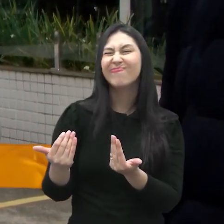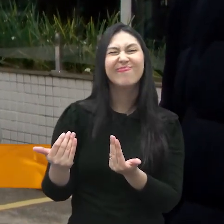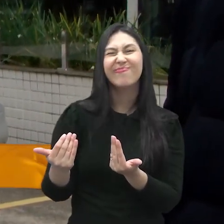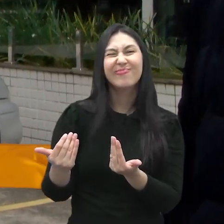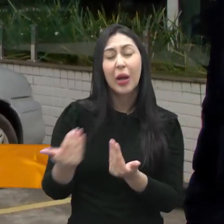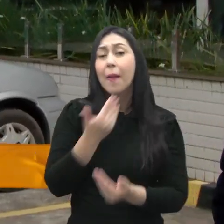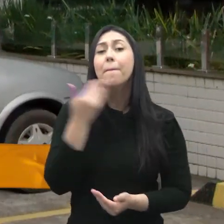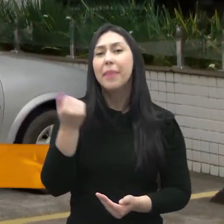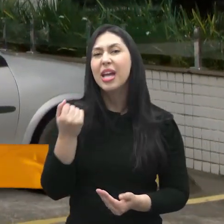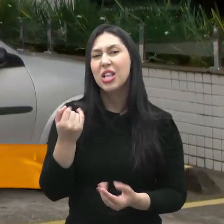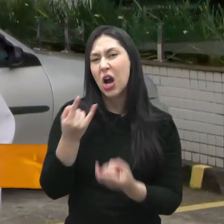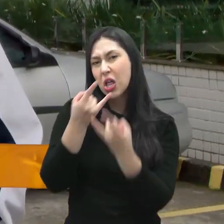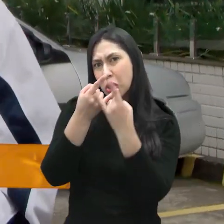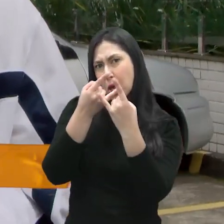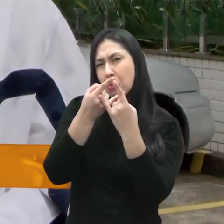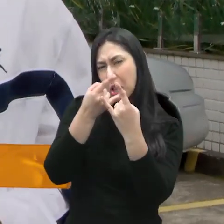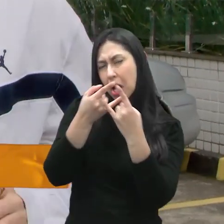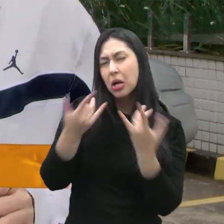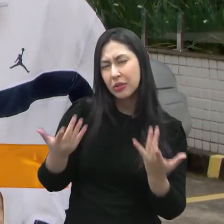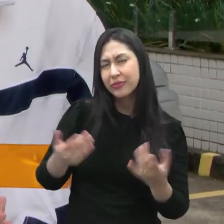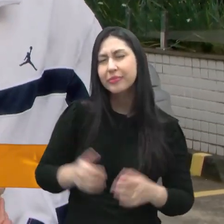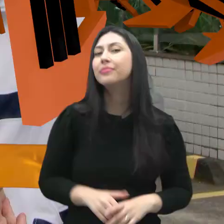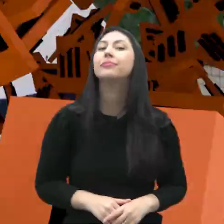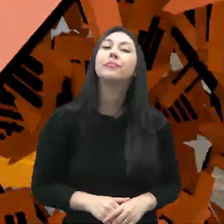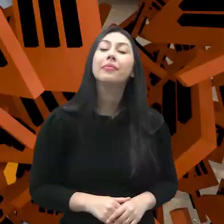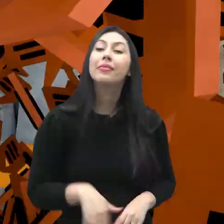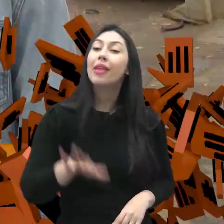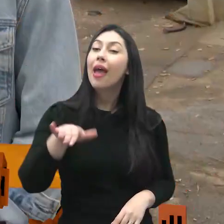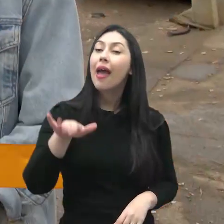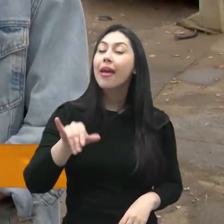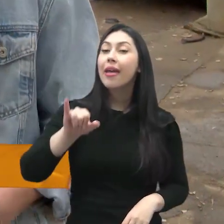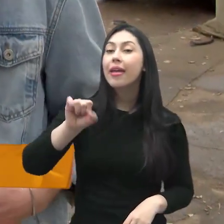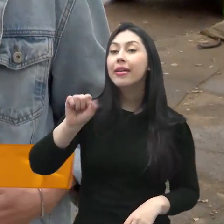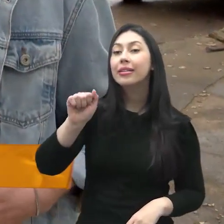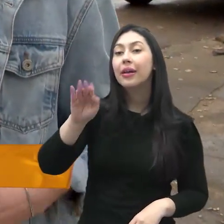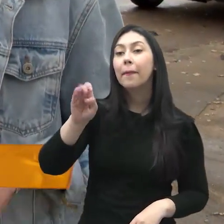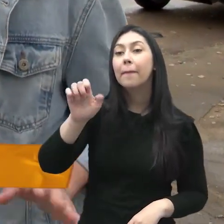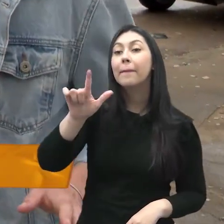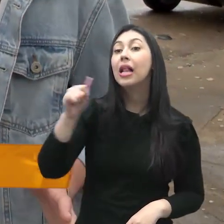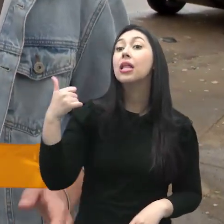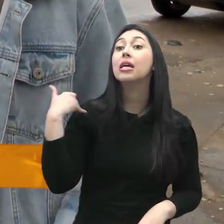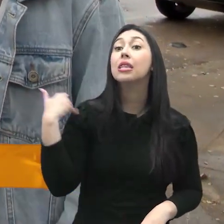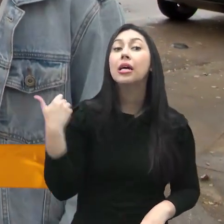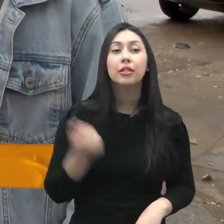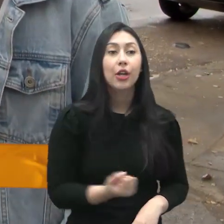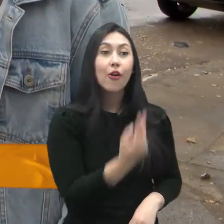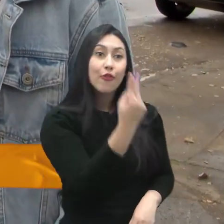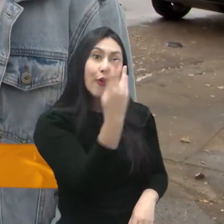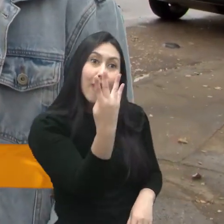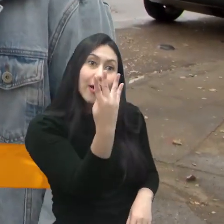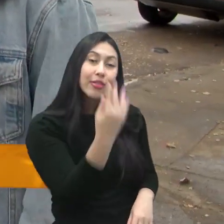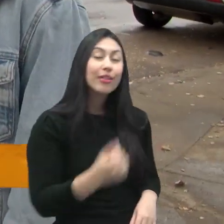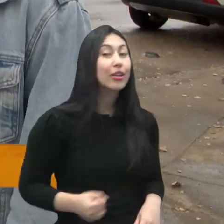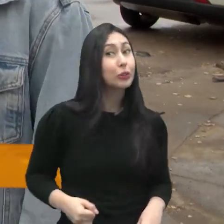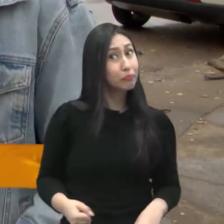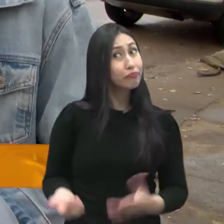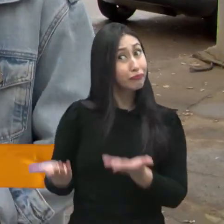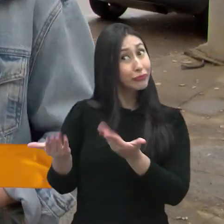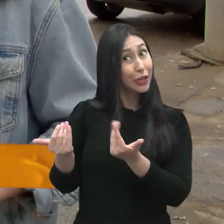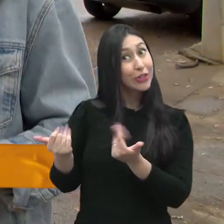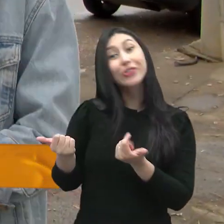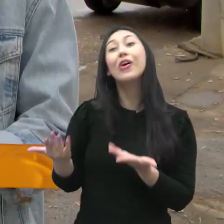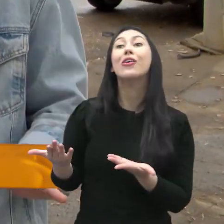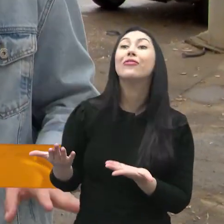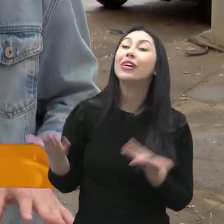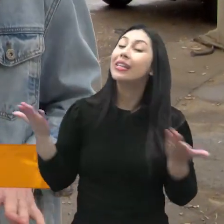não. Mas vale um preservativo ali, né? Para cuidar da saúde. Isabela, quero saber o seguinte, quantos anos você tem? 24. 24,